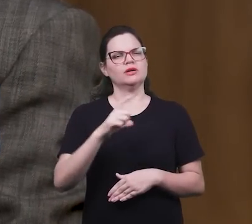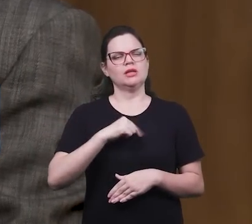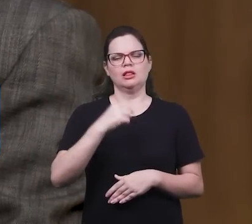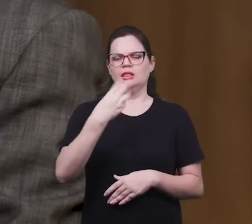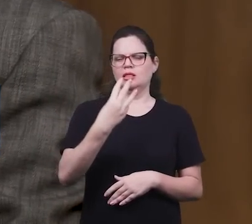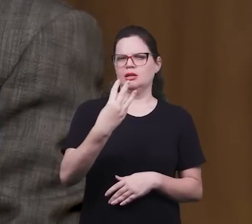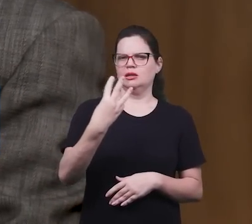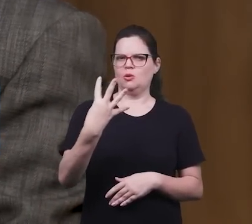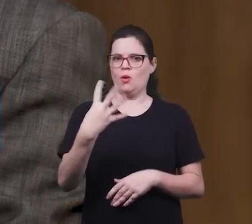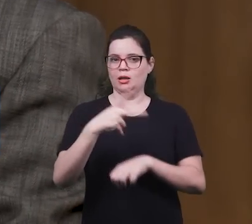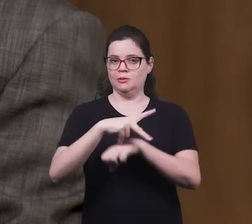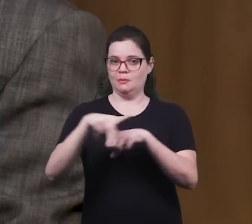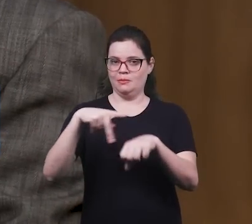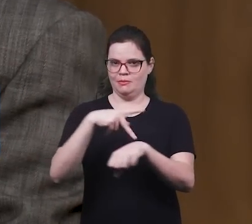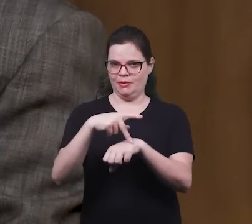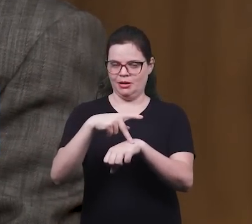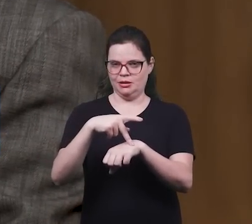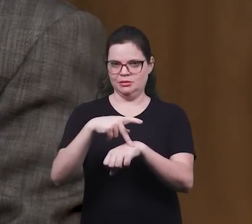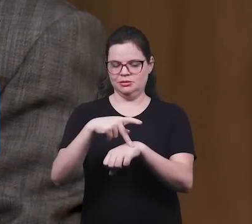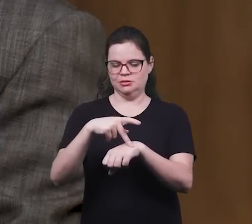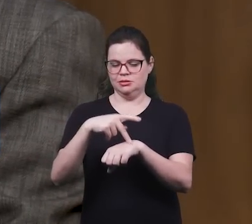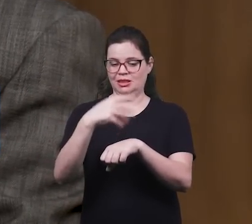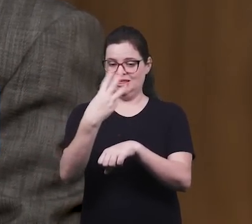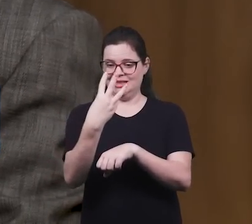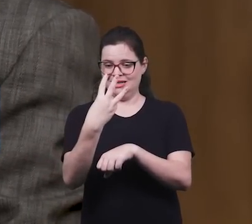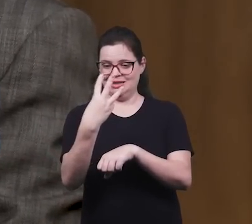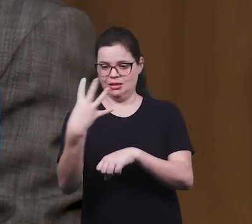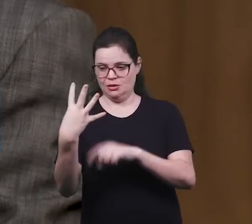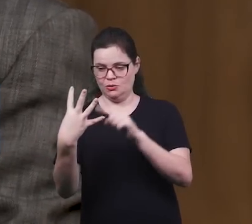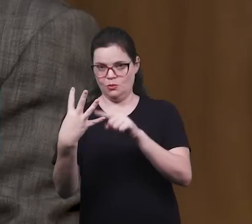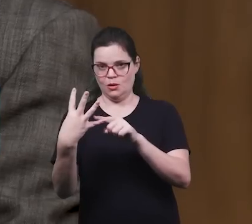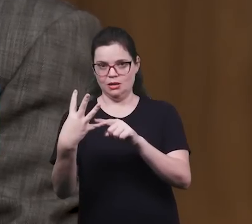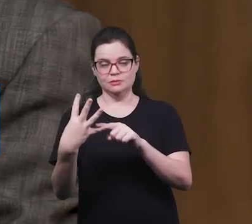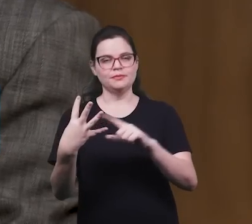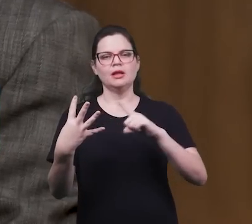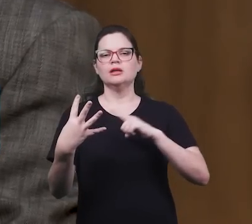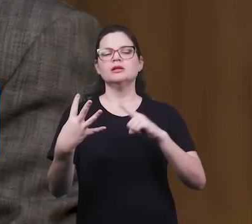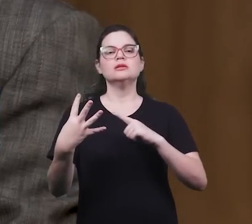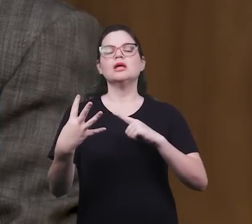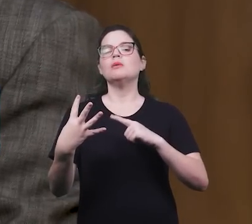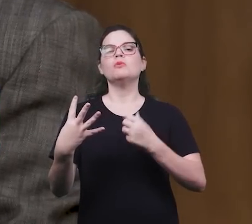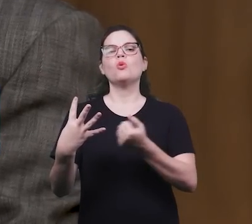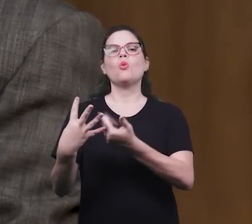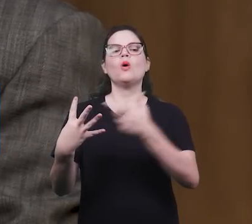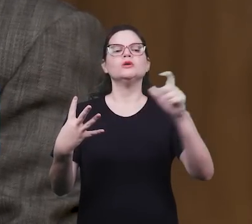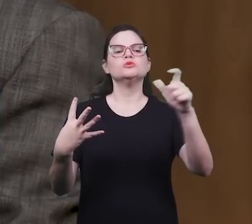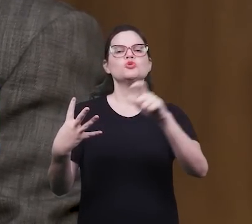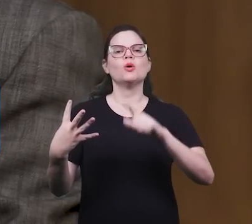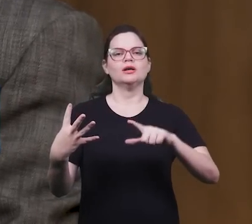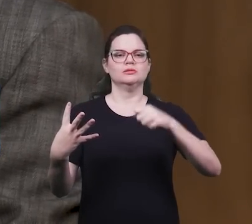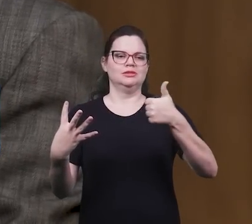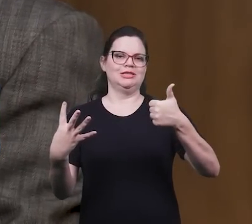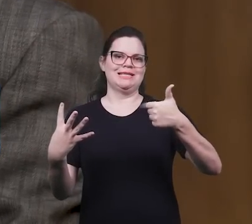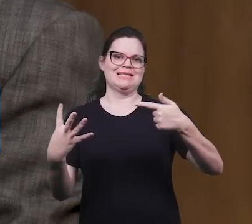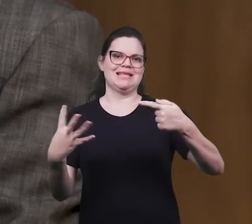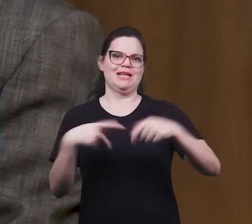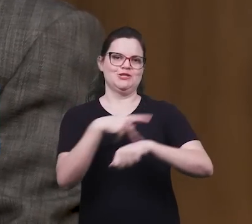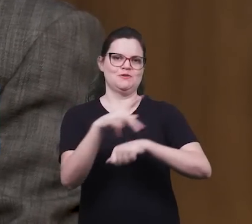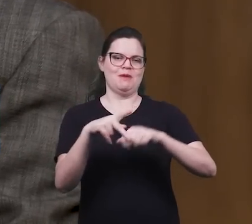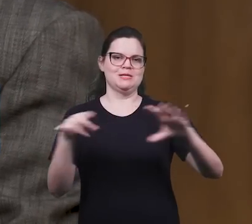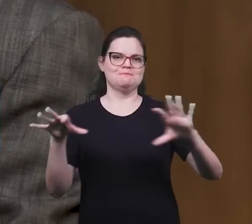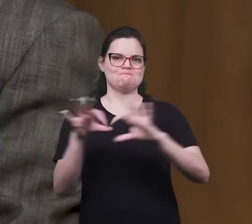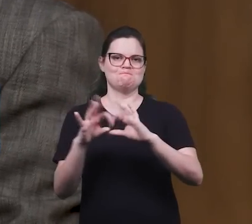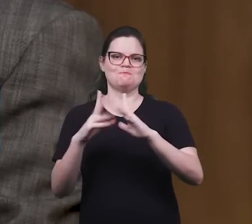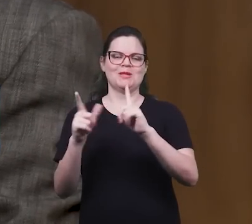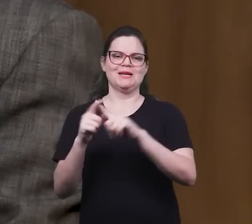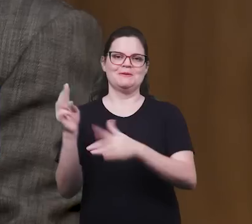países africanos, nós temos em comunhão com pastores e igrejas na África em 17 países. E